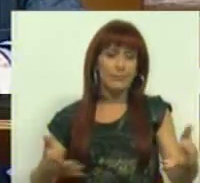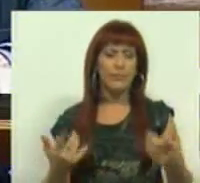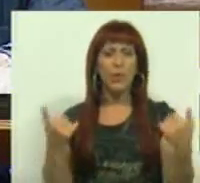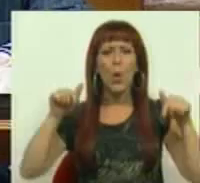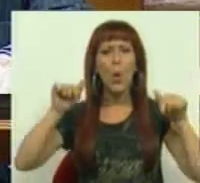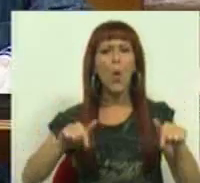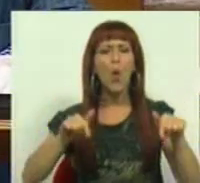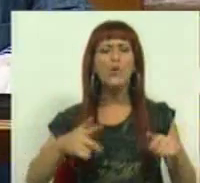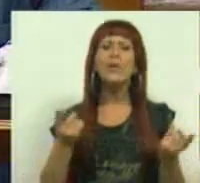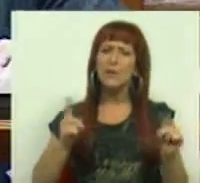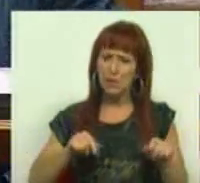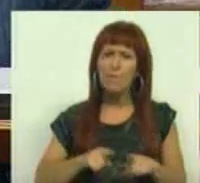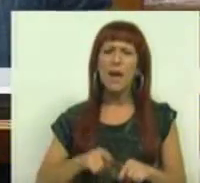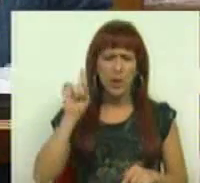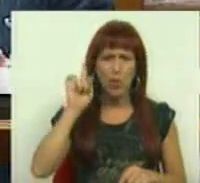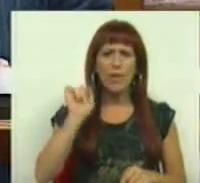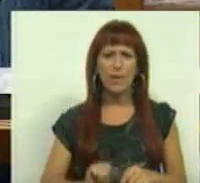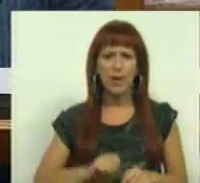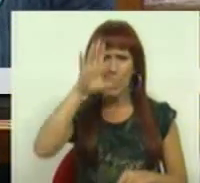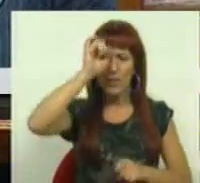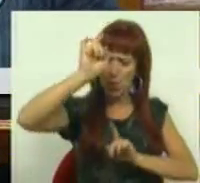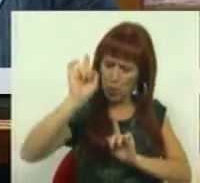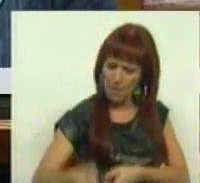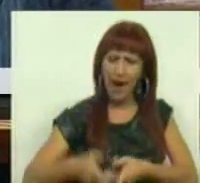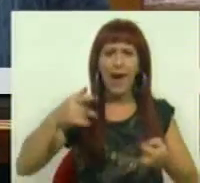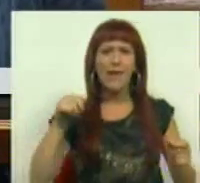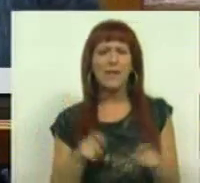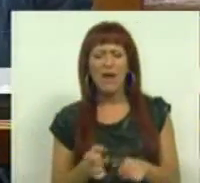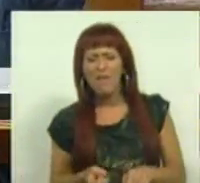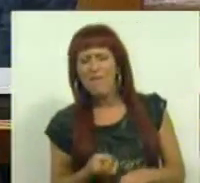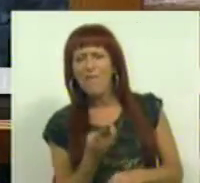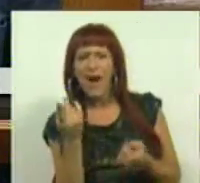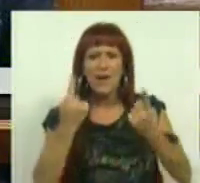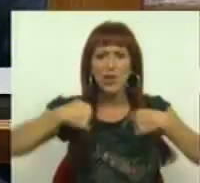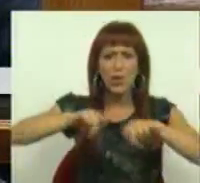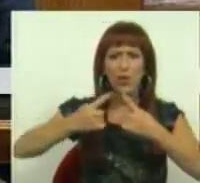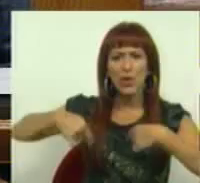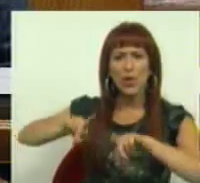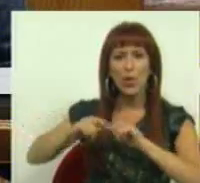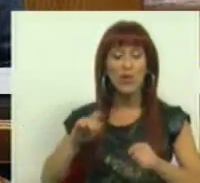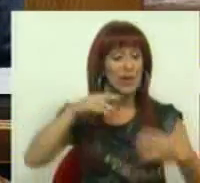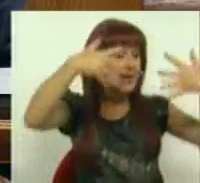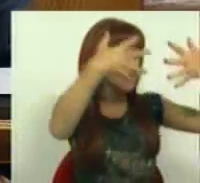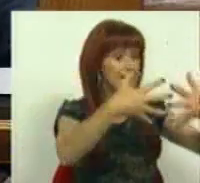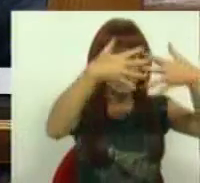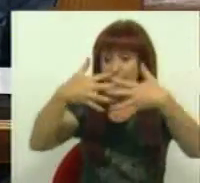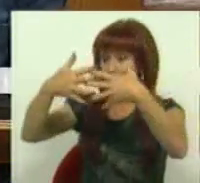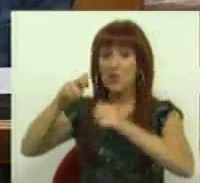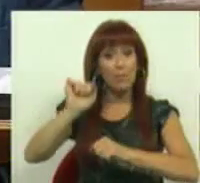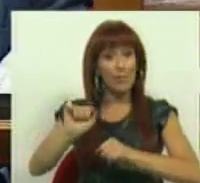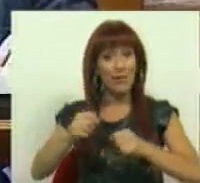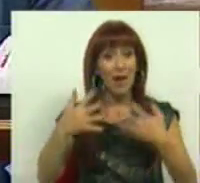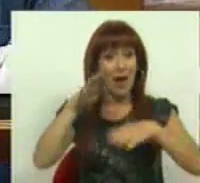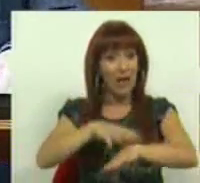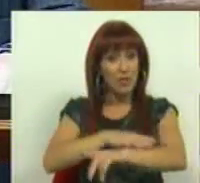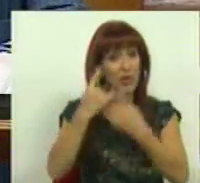Mas hoje também é o dia em que o Governo inicia uma série de reuniões com os sindicatos da administração